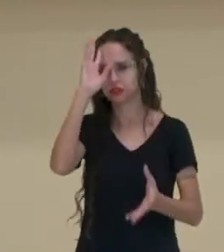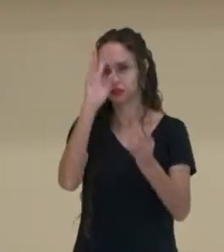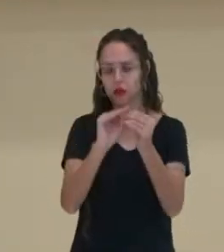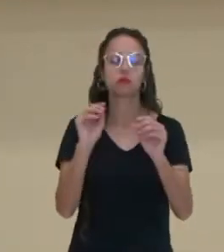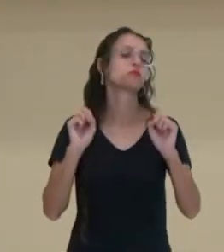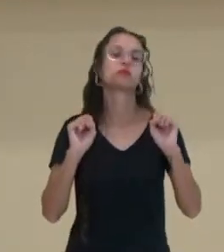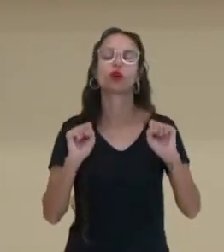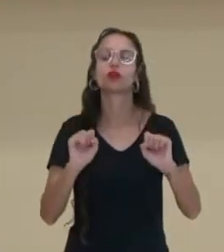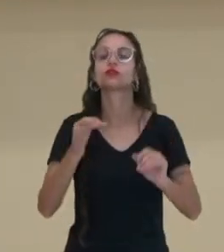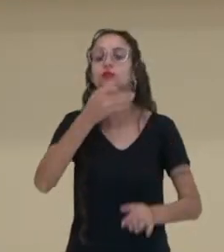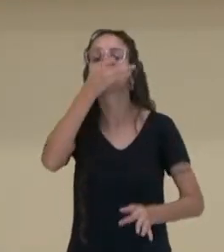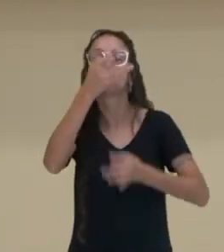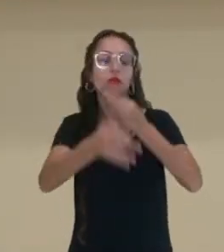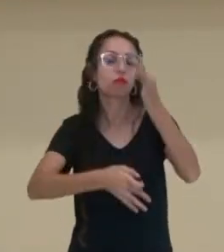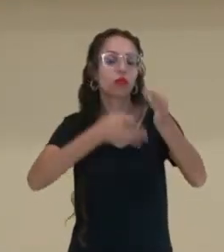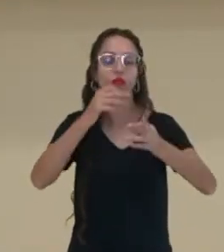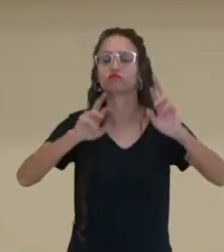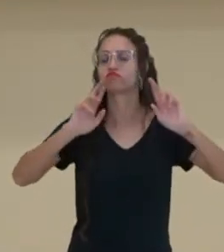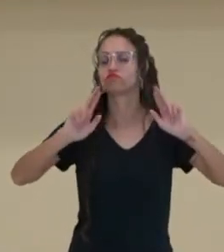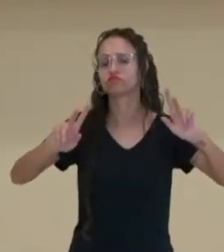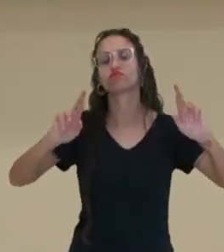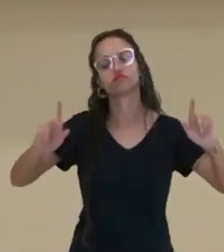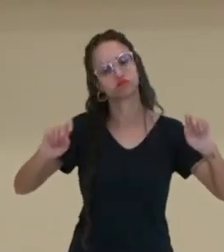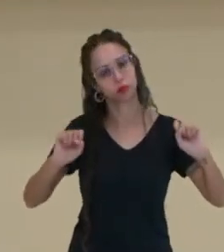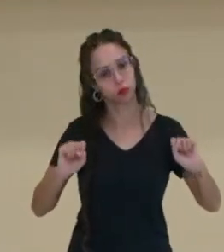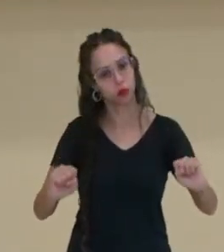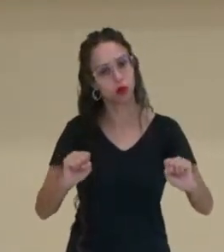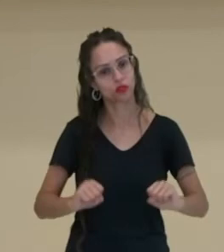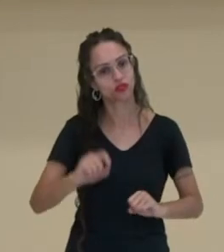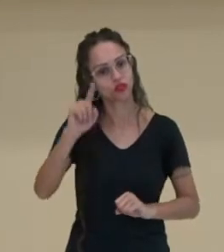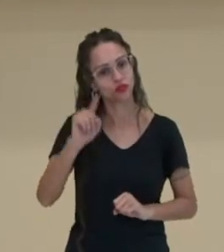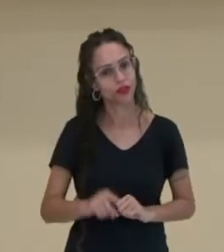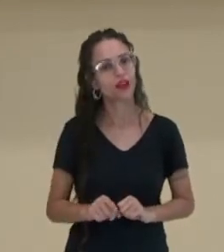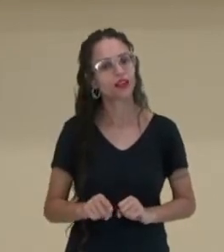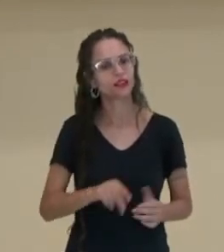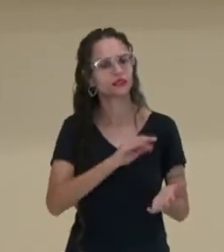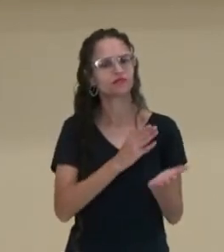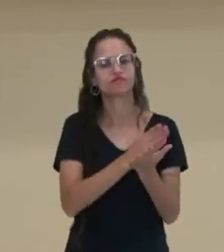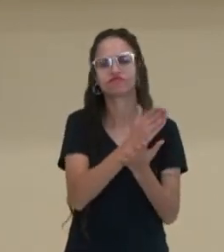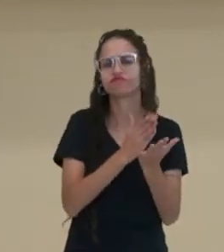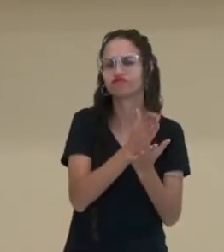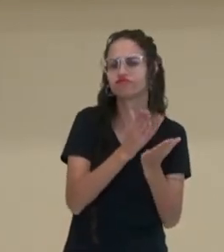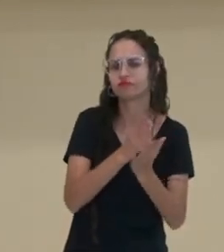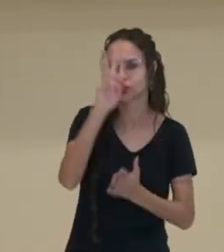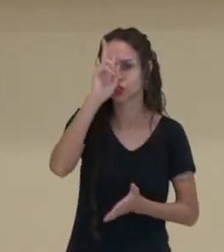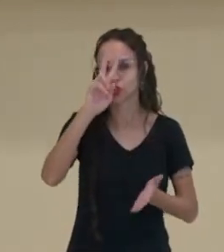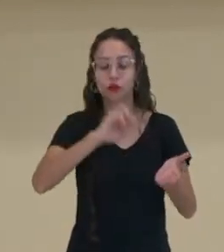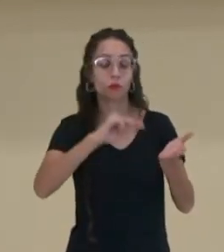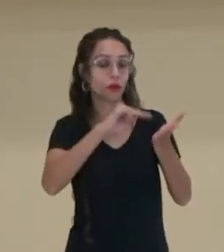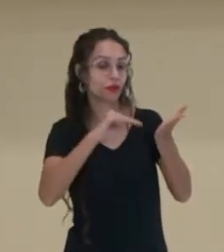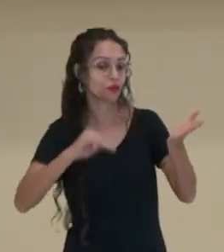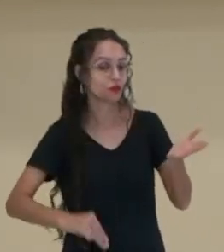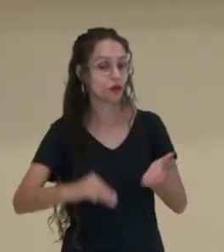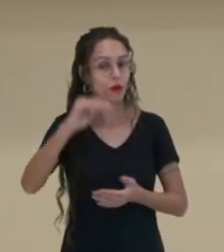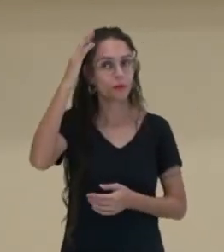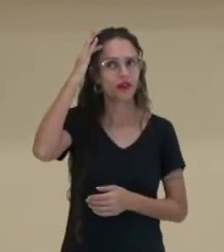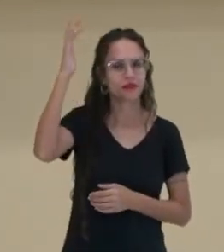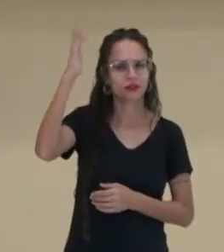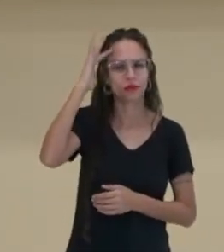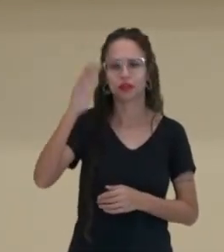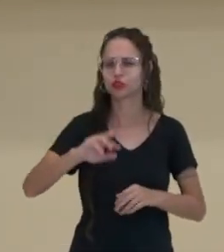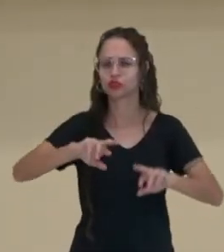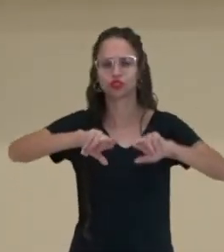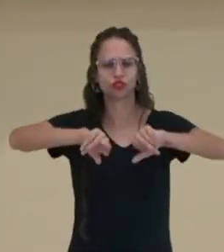ter várias opiniões diferentes, inclusive, o que nós chamamos de correntes historiográficas, metodologias, pensamentos de